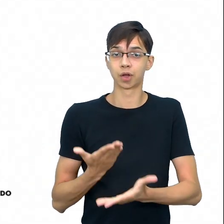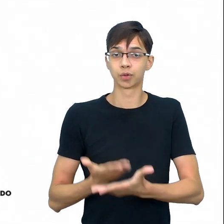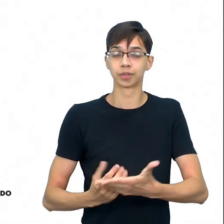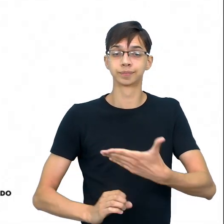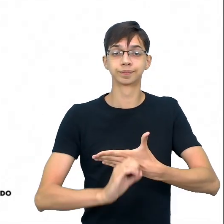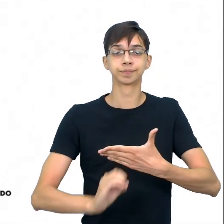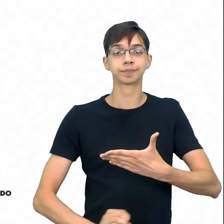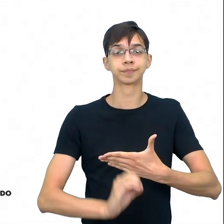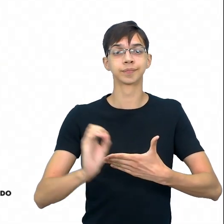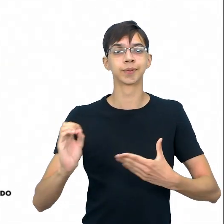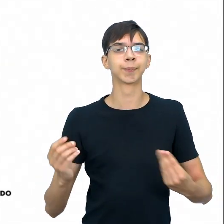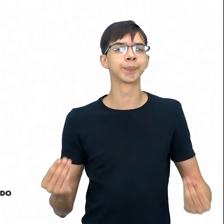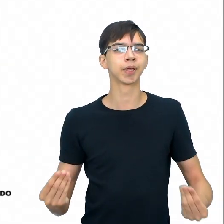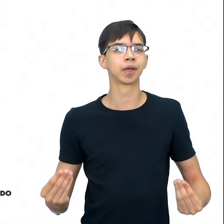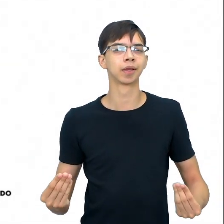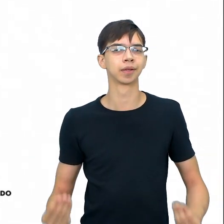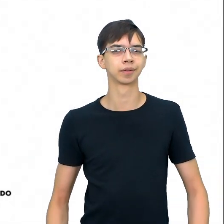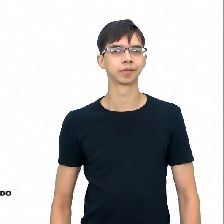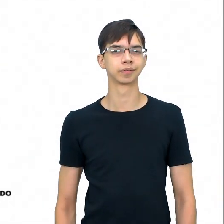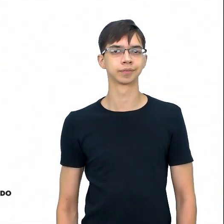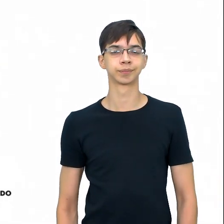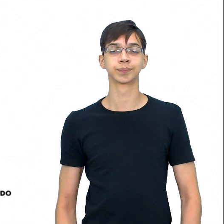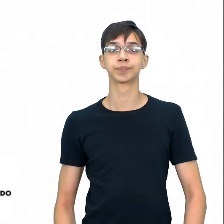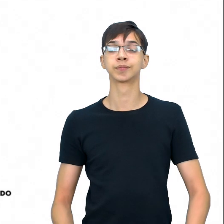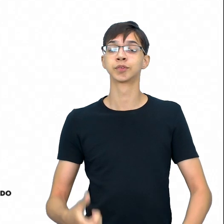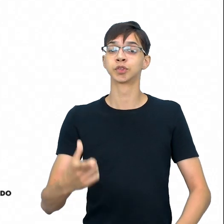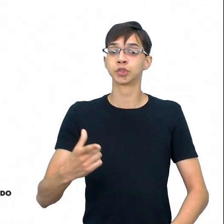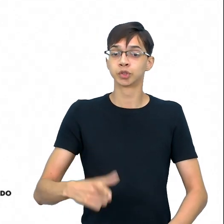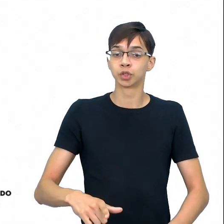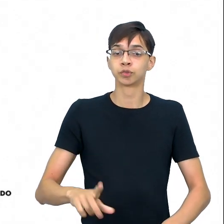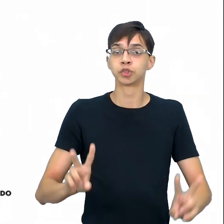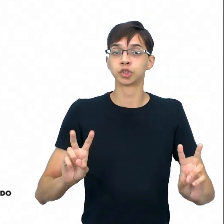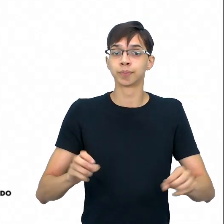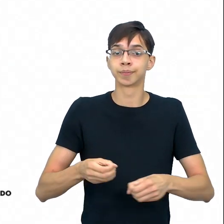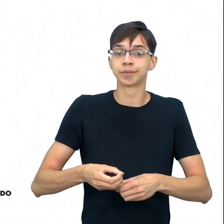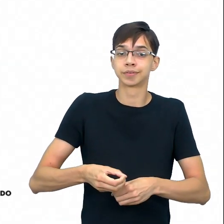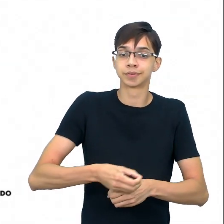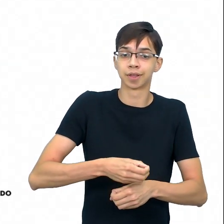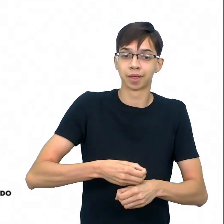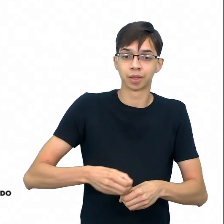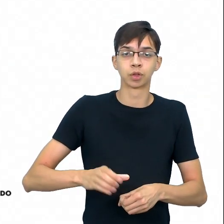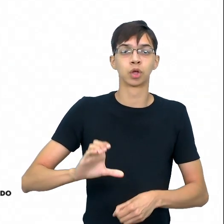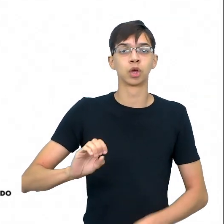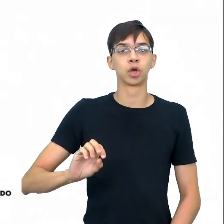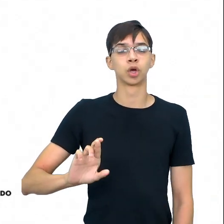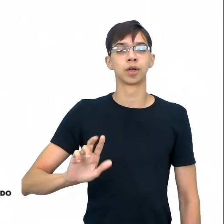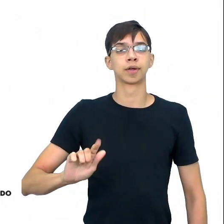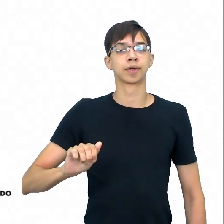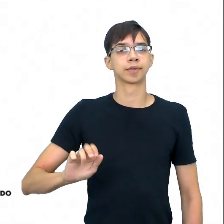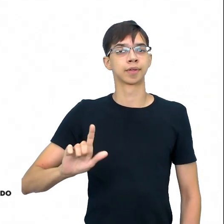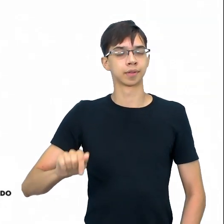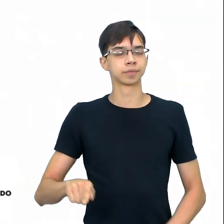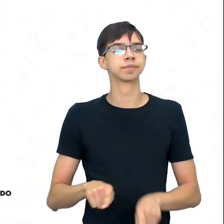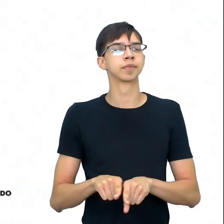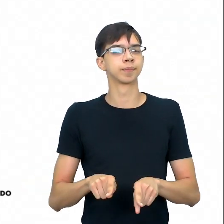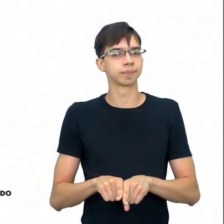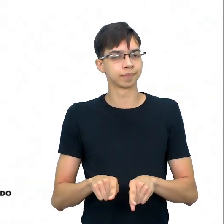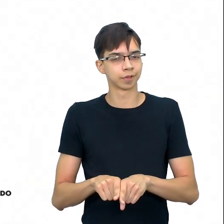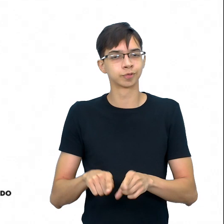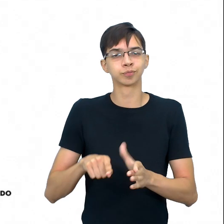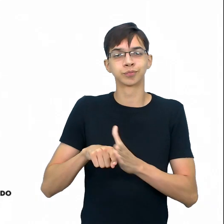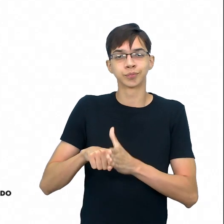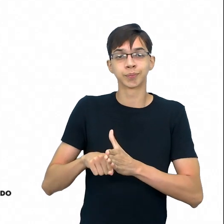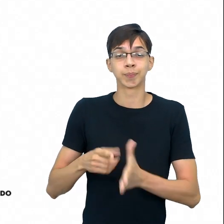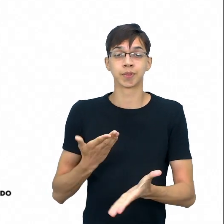para que seja possível fazer uma retomada sobre as células e organelas, né? Então, além dessa aula, existem outras também, né, que poderão